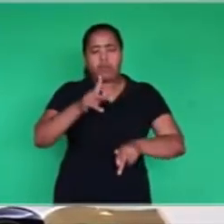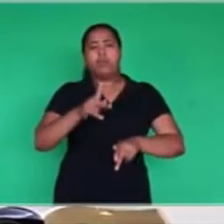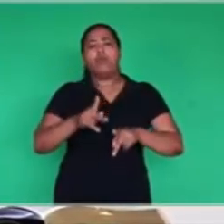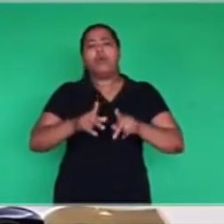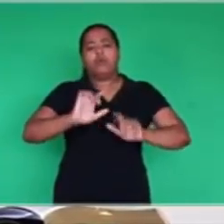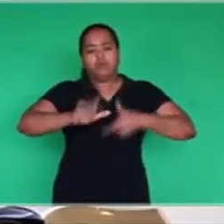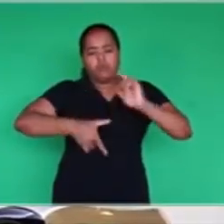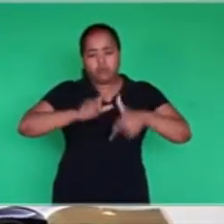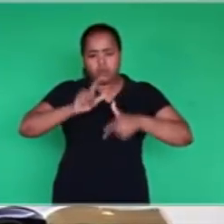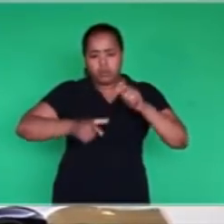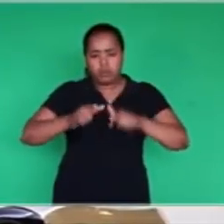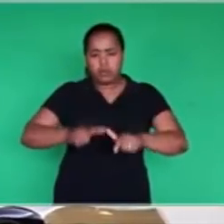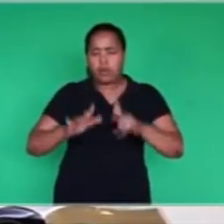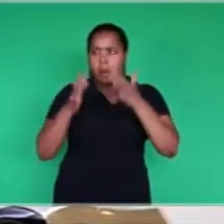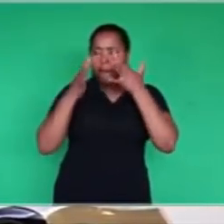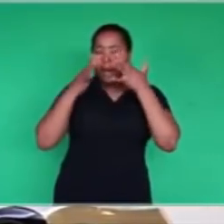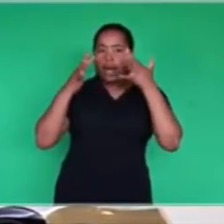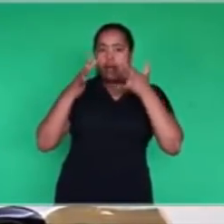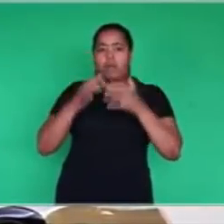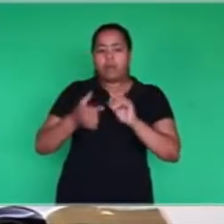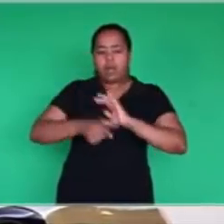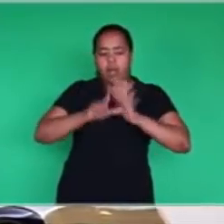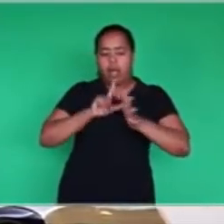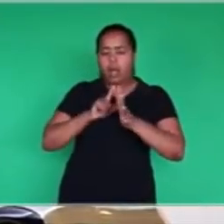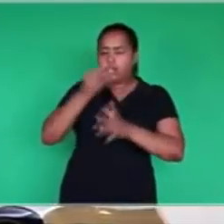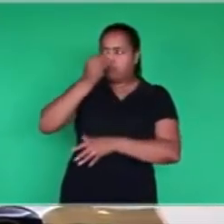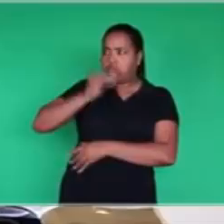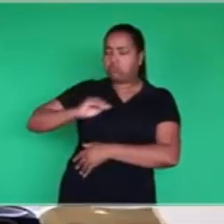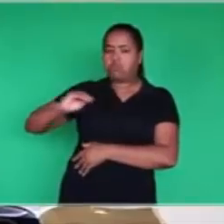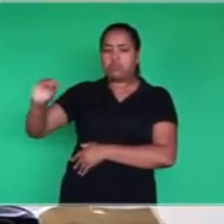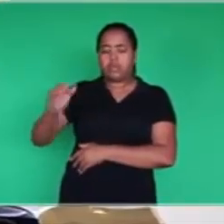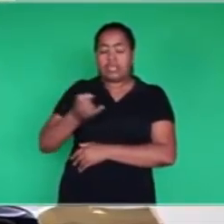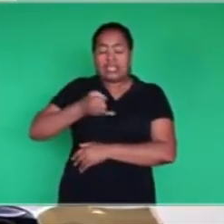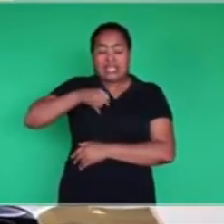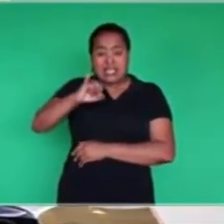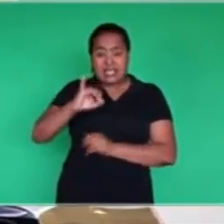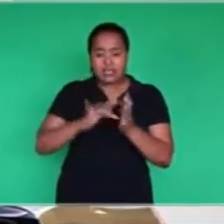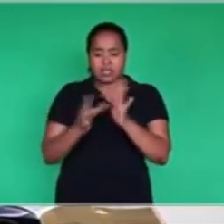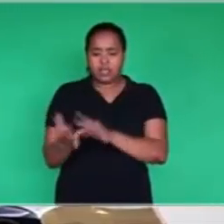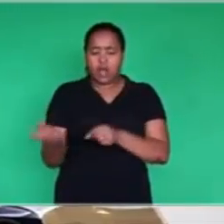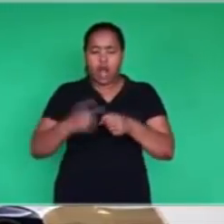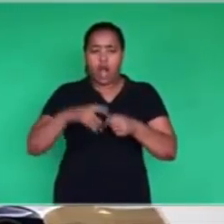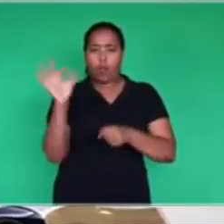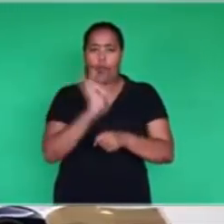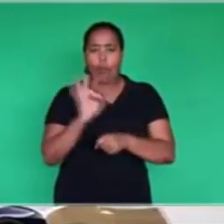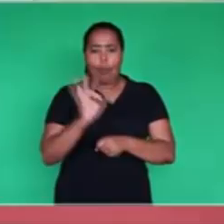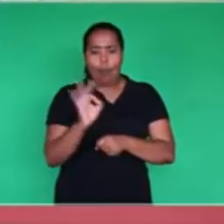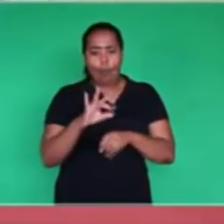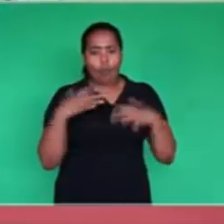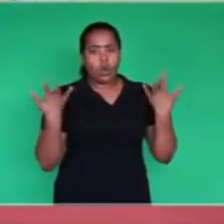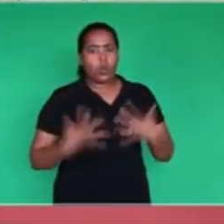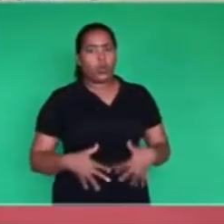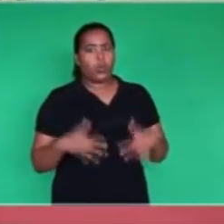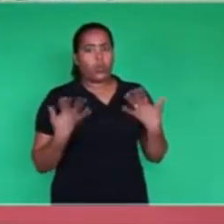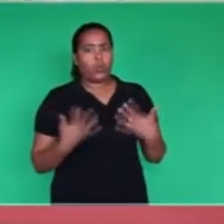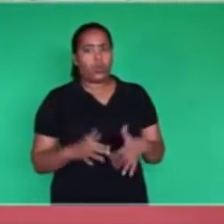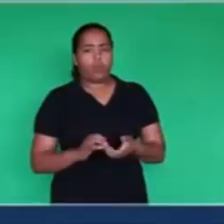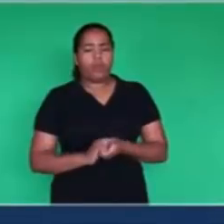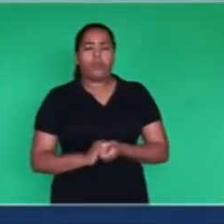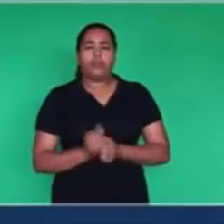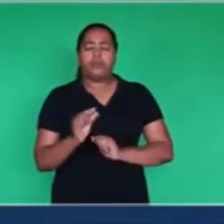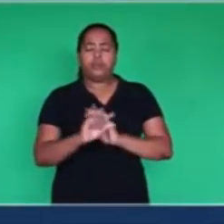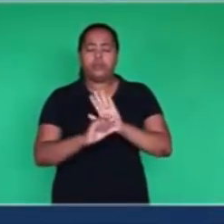o Messias, mas agora já não tem jeito. Se o Messias não vier, nós estamos arrasados. Vai continuar. Verso 23. E